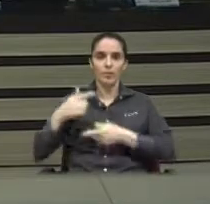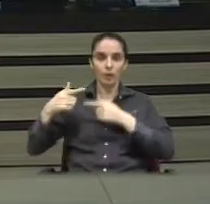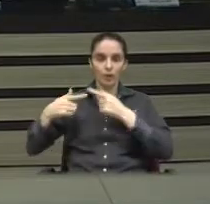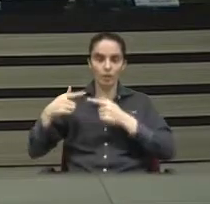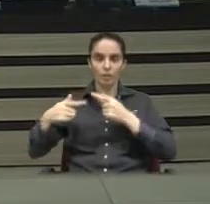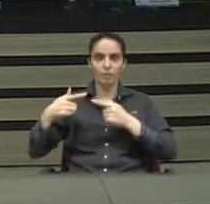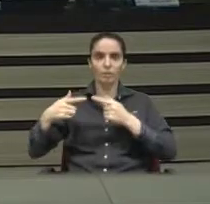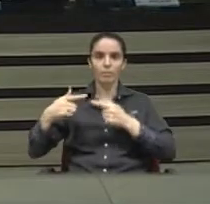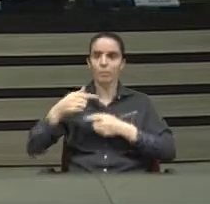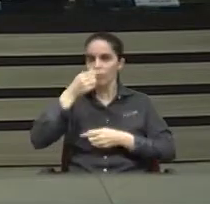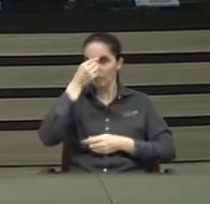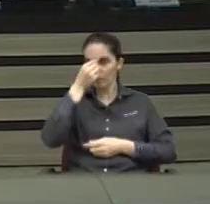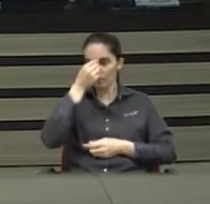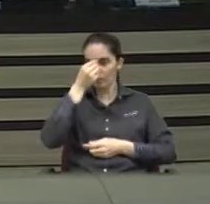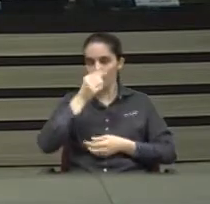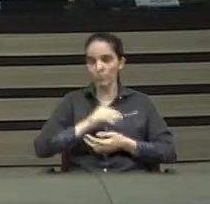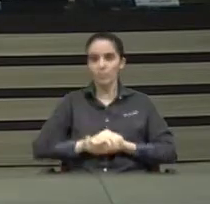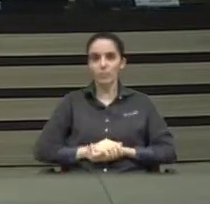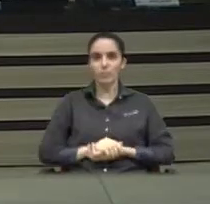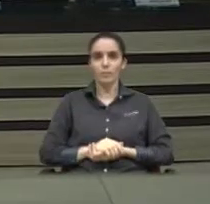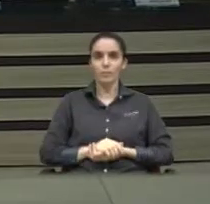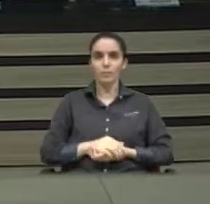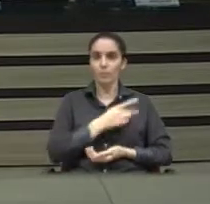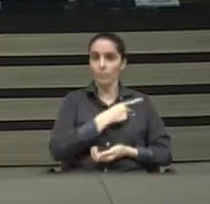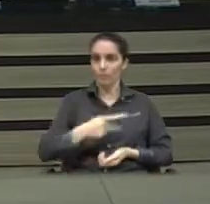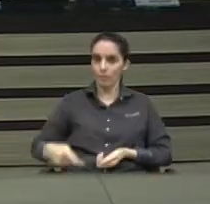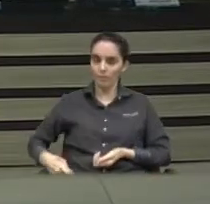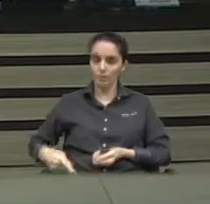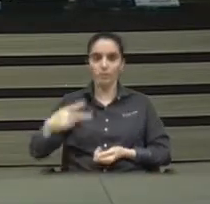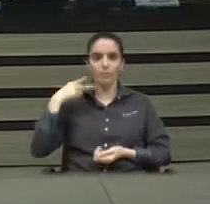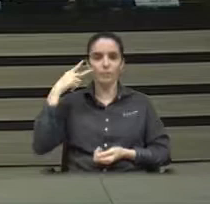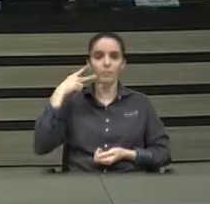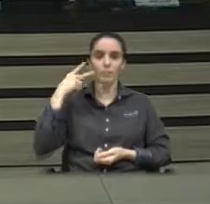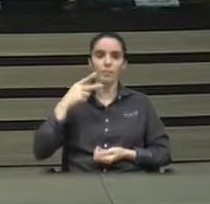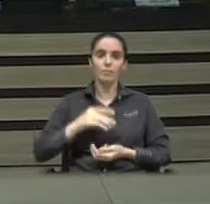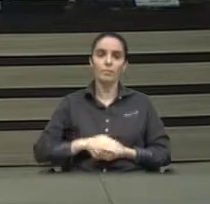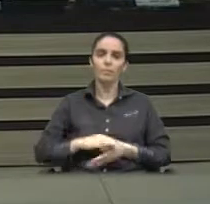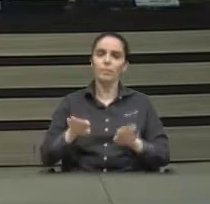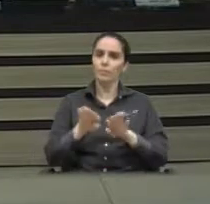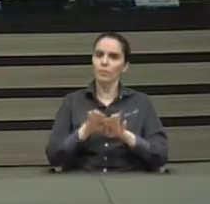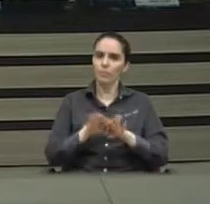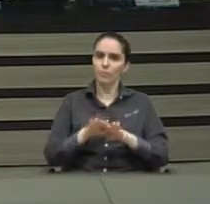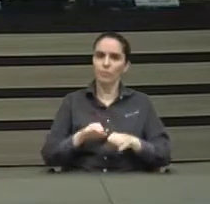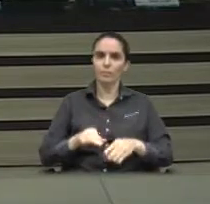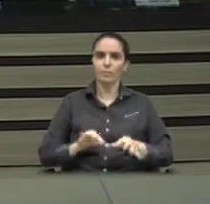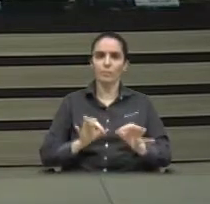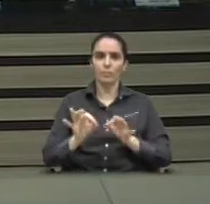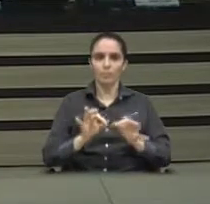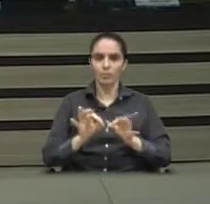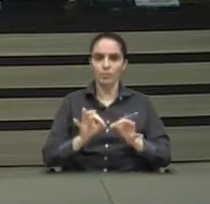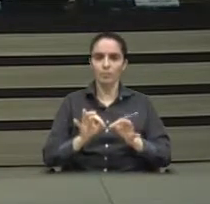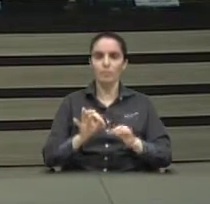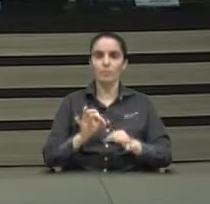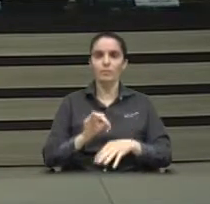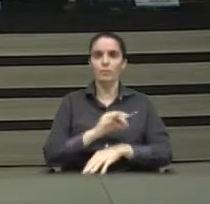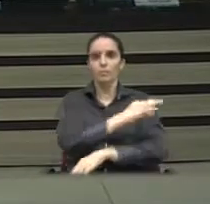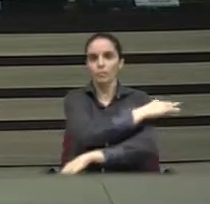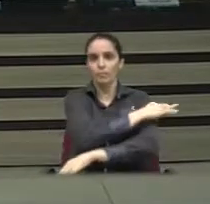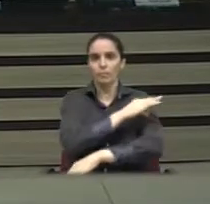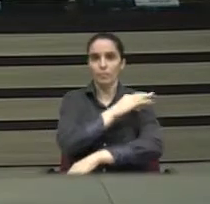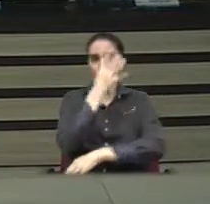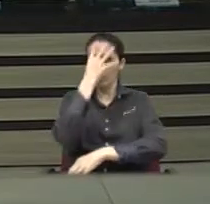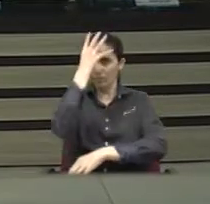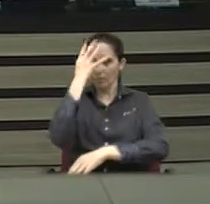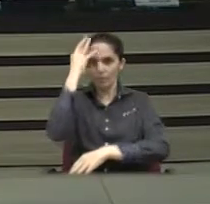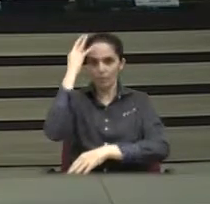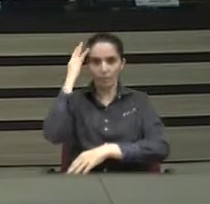discutir, Jorge Freitas. Senhor presidente, senhoras e senhores vereadores, também mais um projeto do prefeito Mário Botião, e